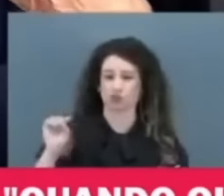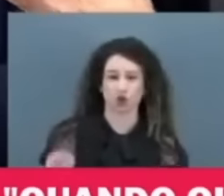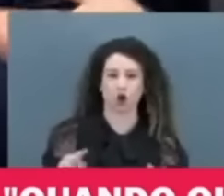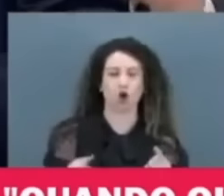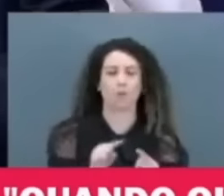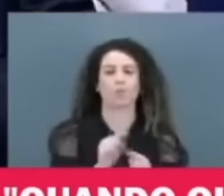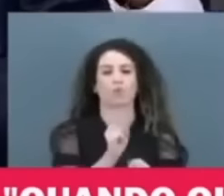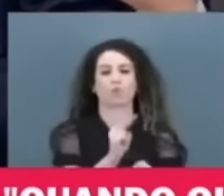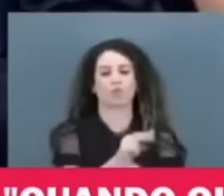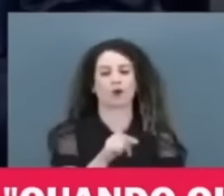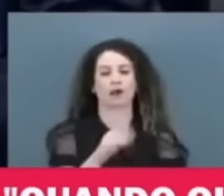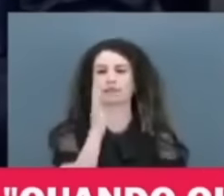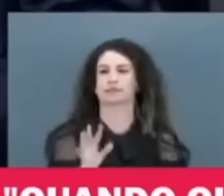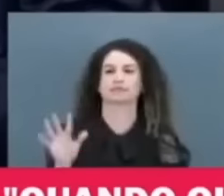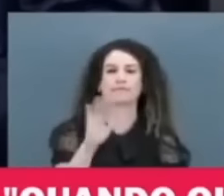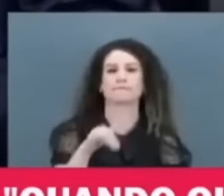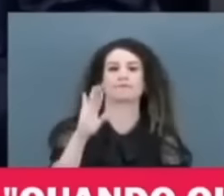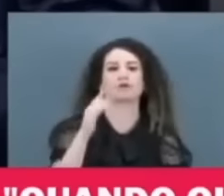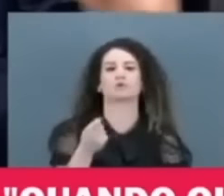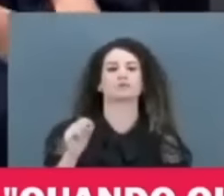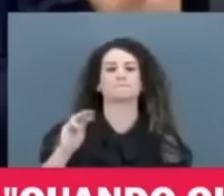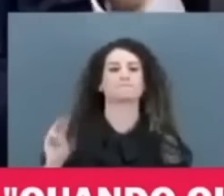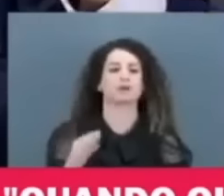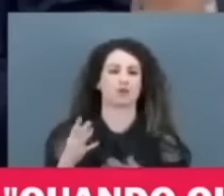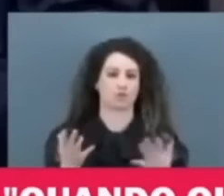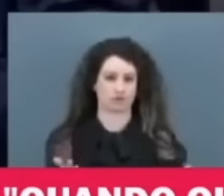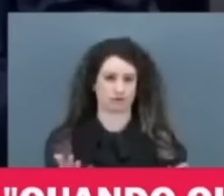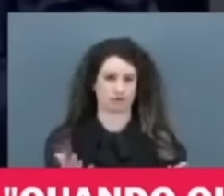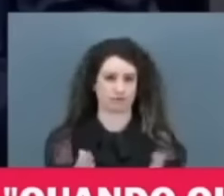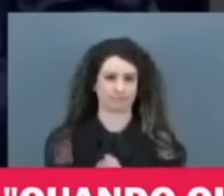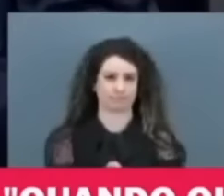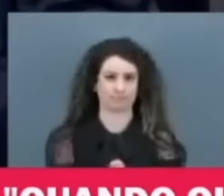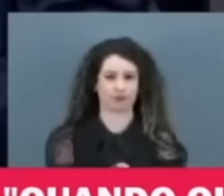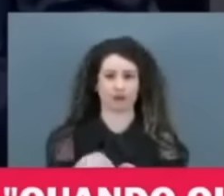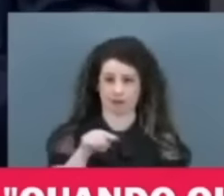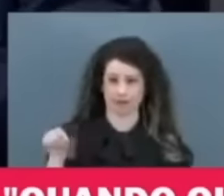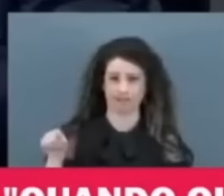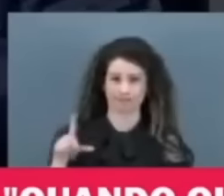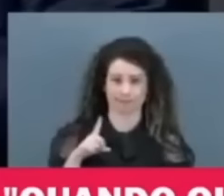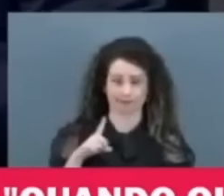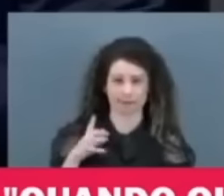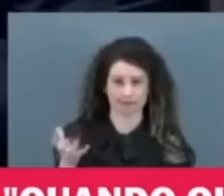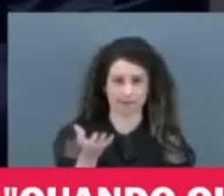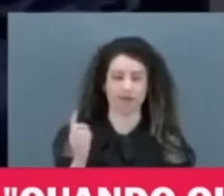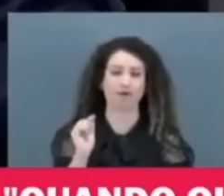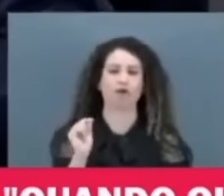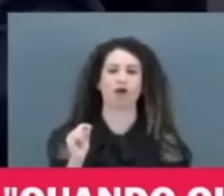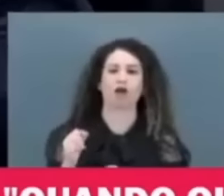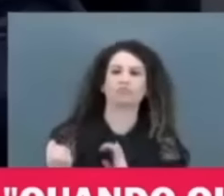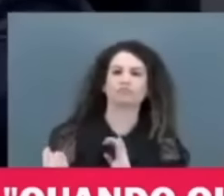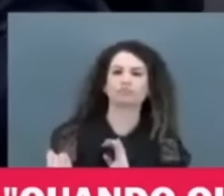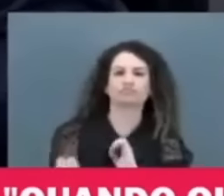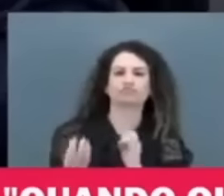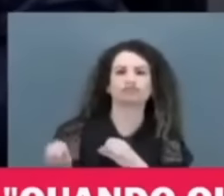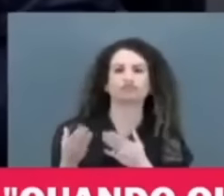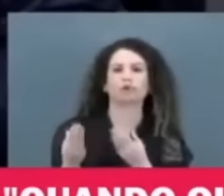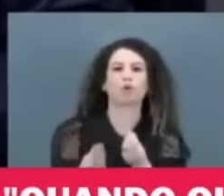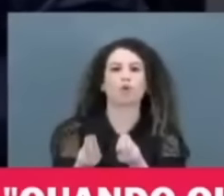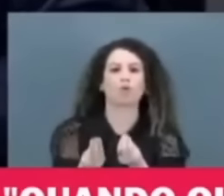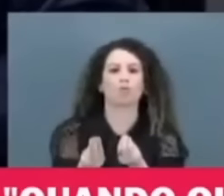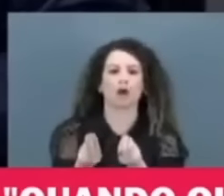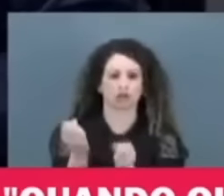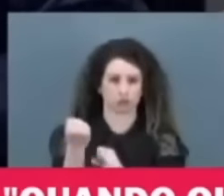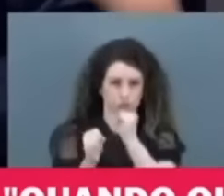de brasileiros vossa excelência é empresário vossa excelência quer dinamizar vossa indústria Eu imagino que isso soa como música Aos seus